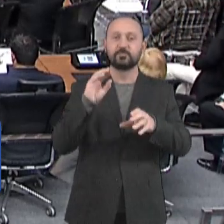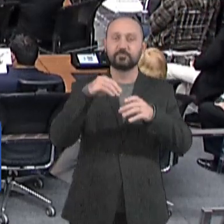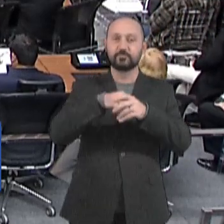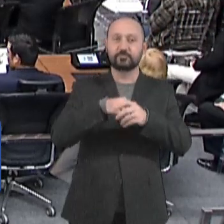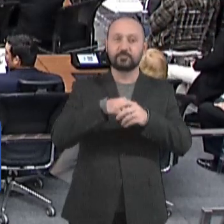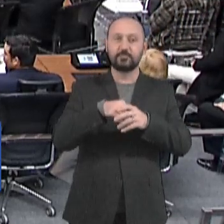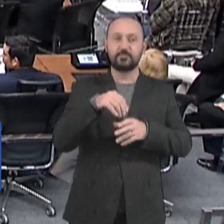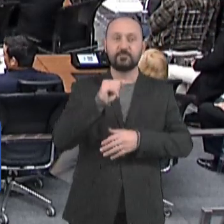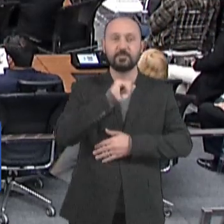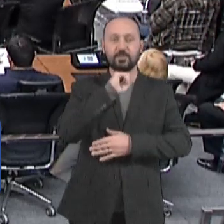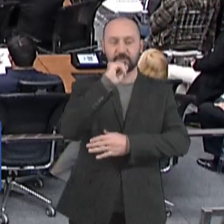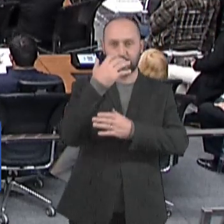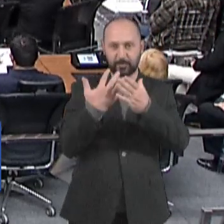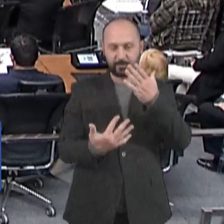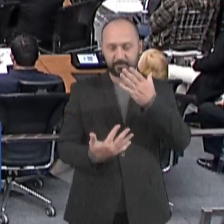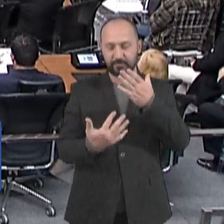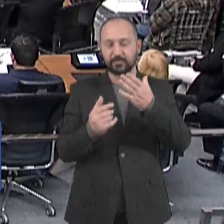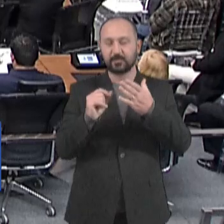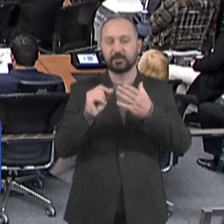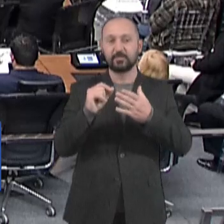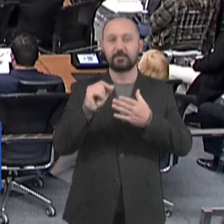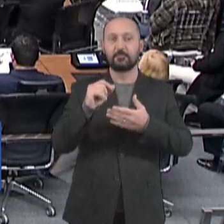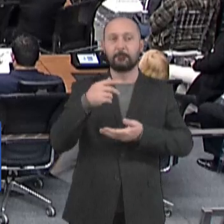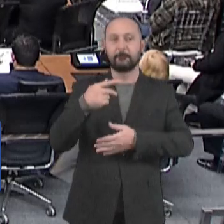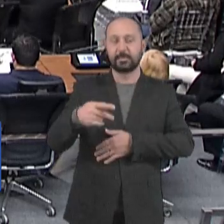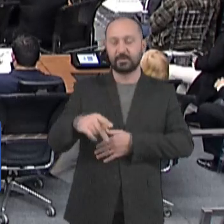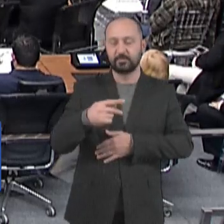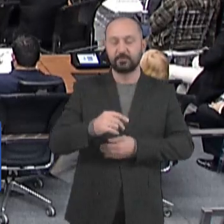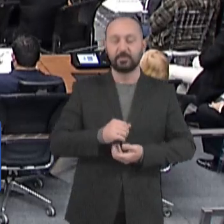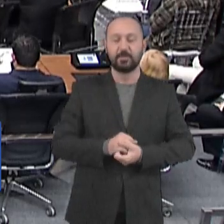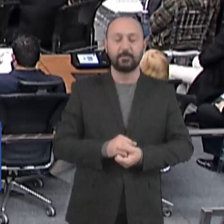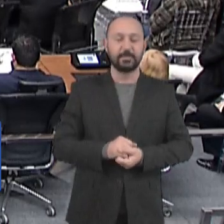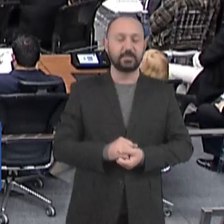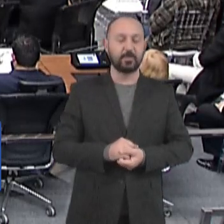departamental de Amambai, Sematur, Paraguai.